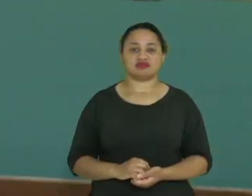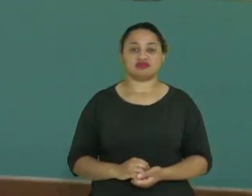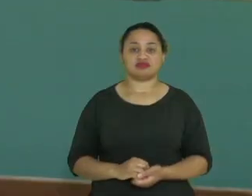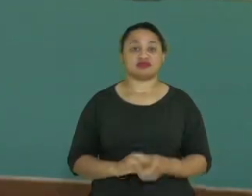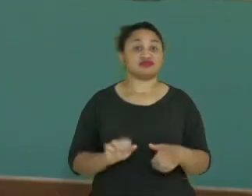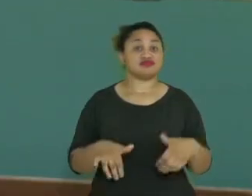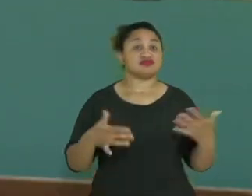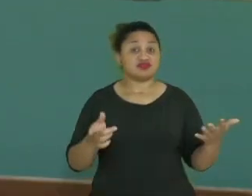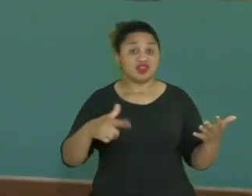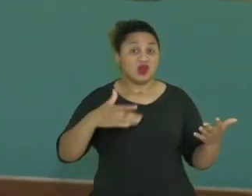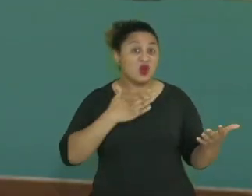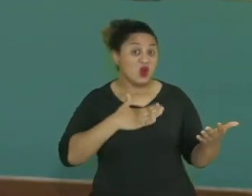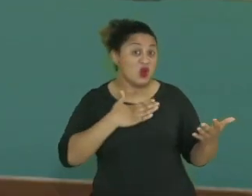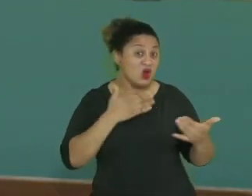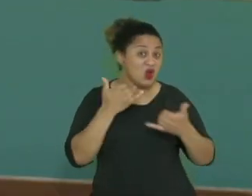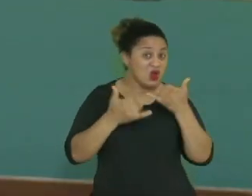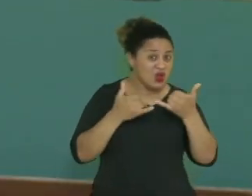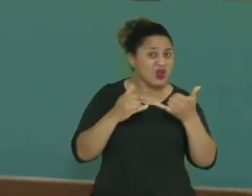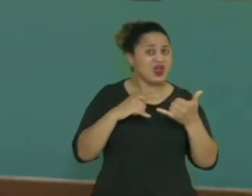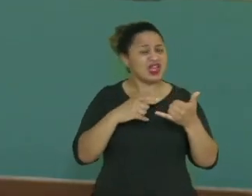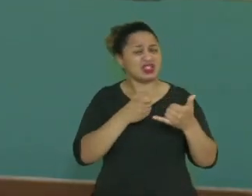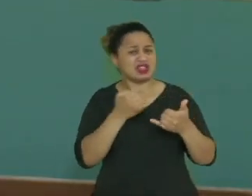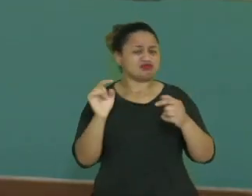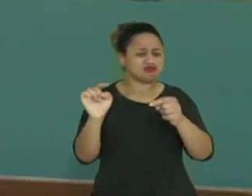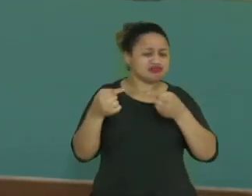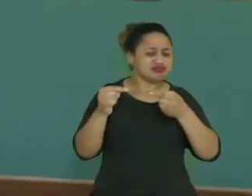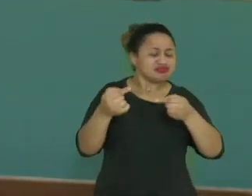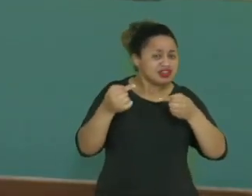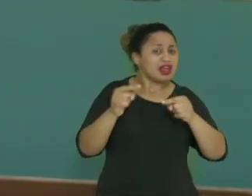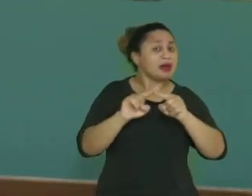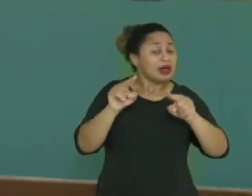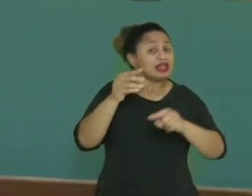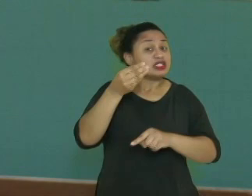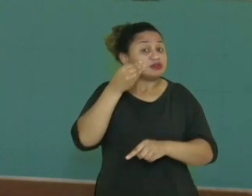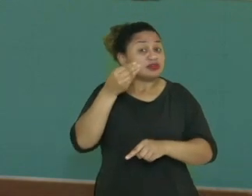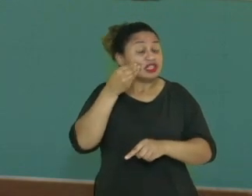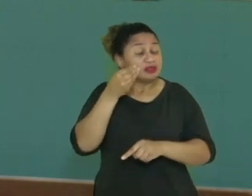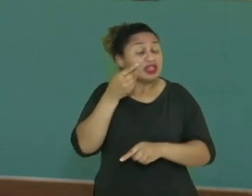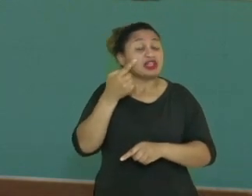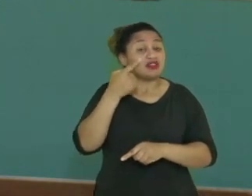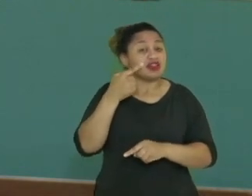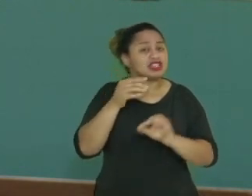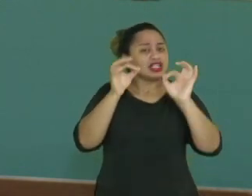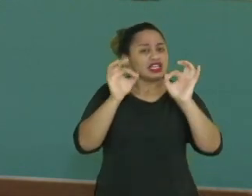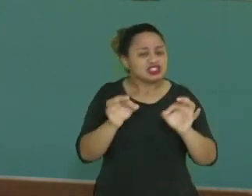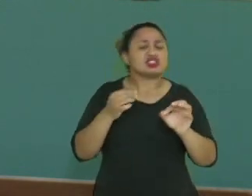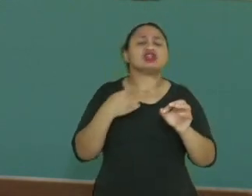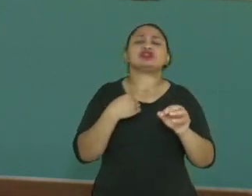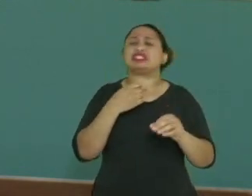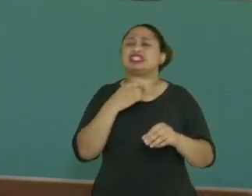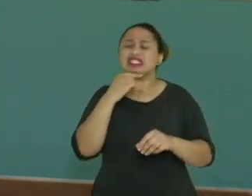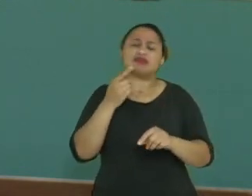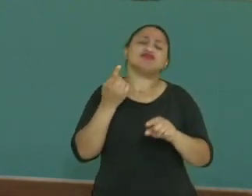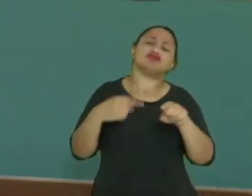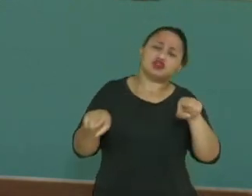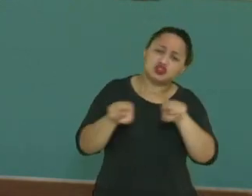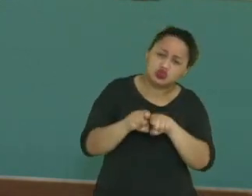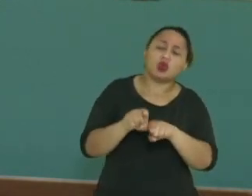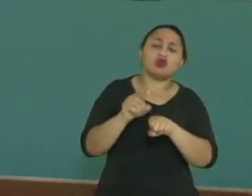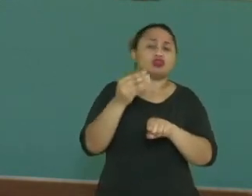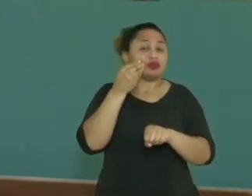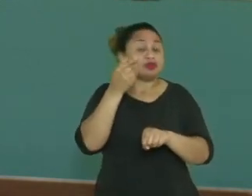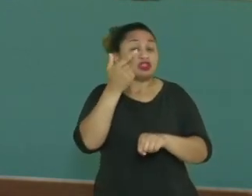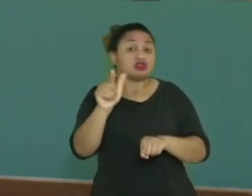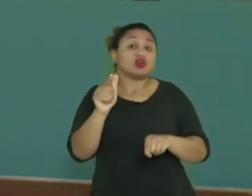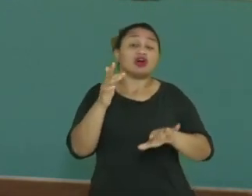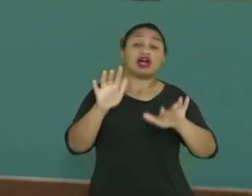E aí, gostou do jogo, né? Teve alguns desafios ali, né? Mas tenta lá jogar, ver se dá certinho, né? Joga de novo, tenta novamente. E você viu, né? Quando a